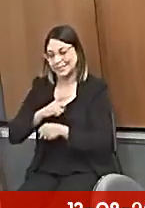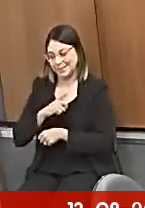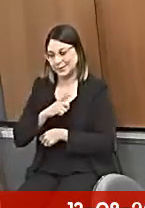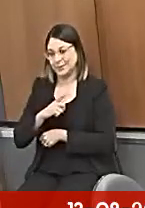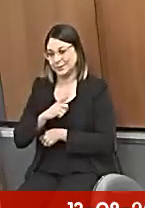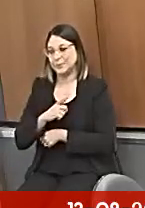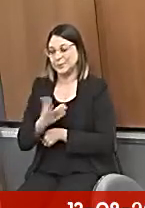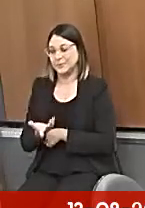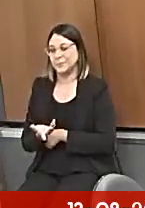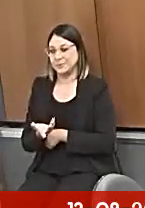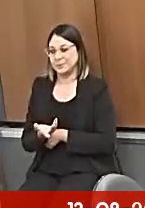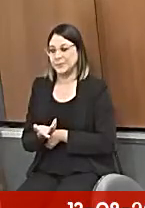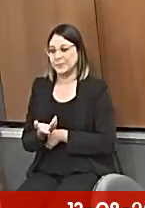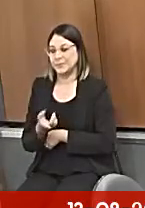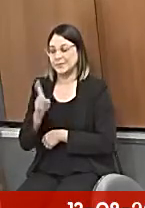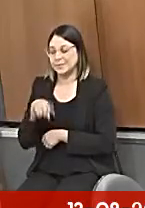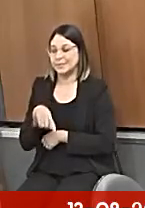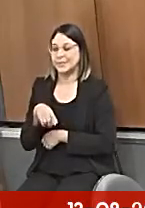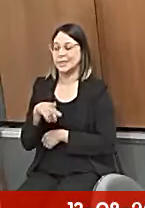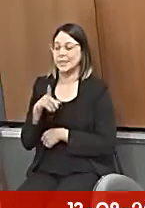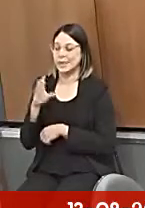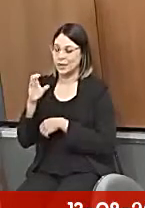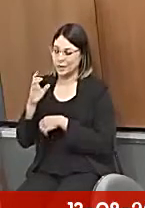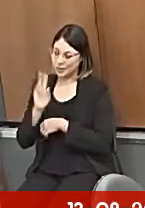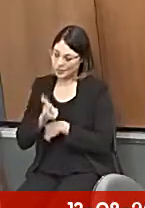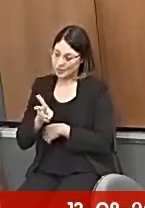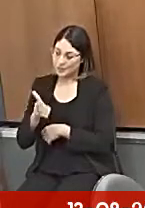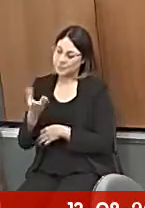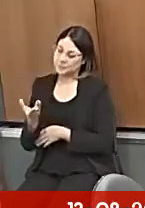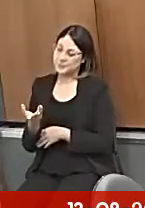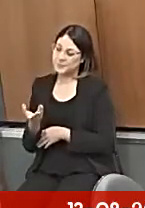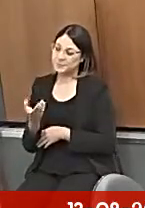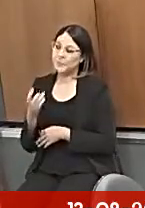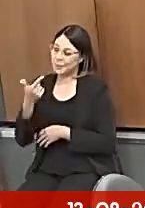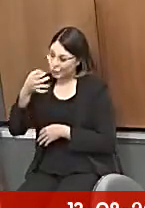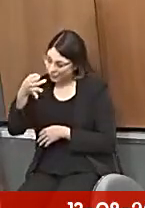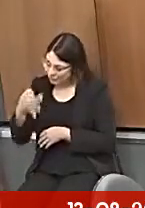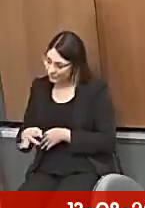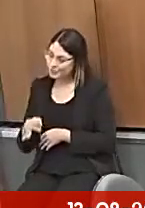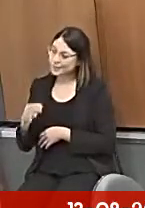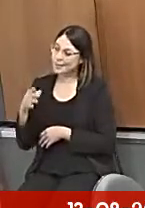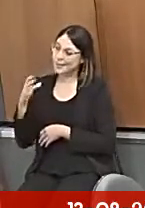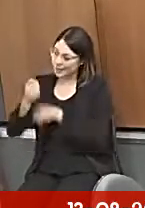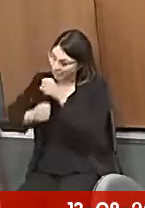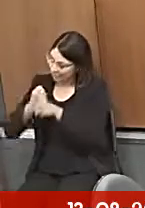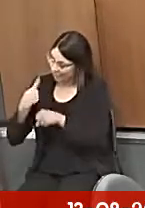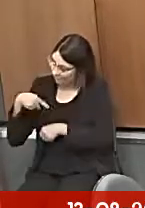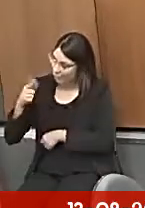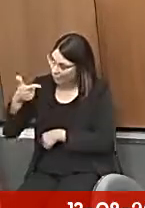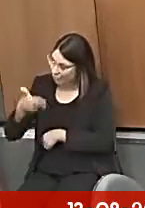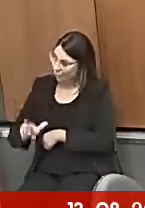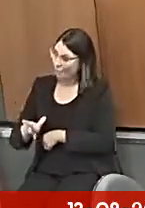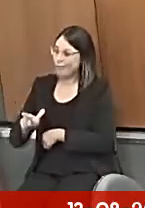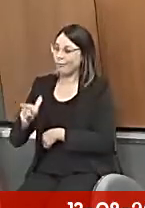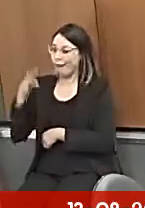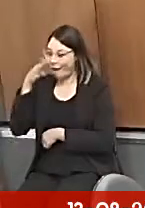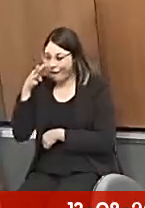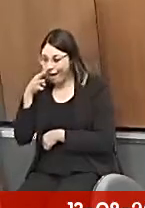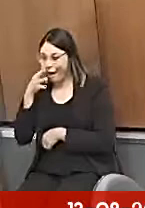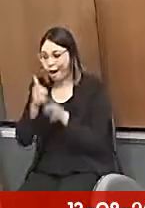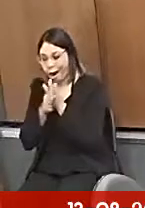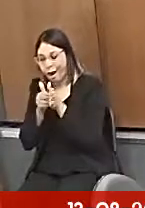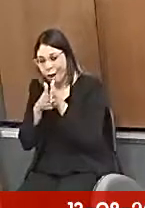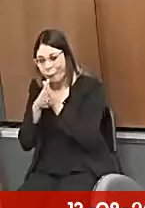will tell não é uma copa anual e com certeza estaremos lá o ano que vem mais uma vez prestigiando acompanhando